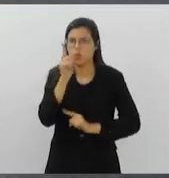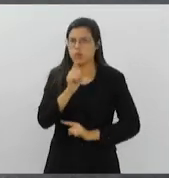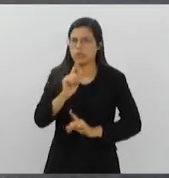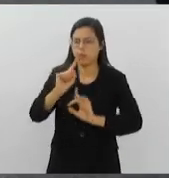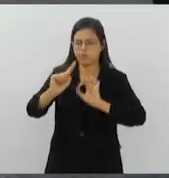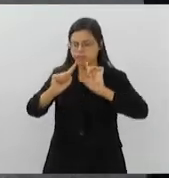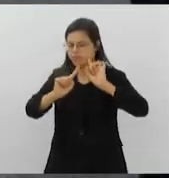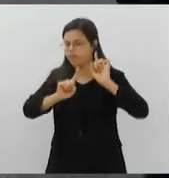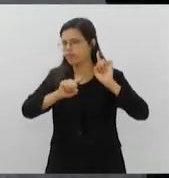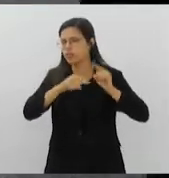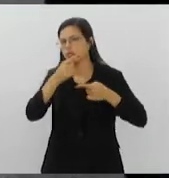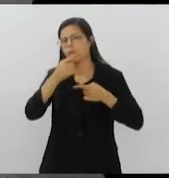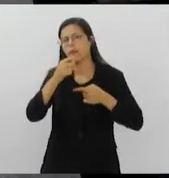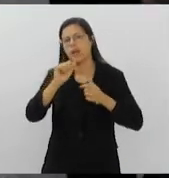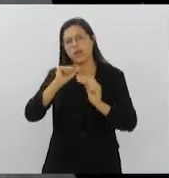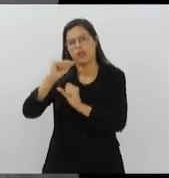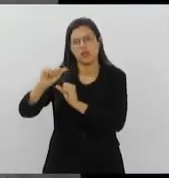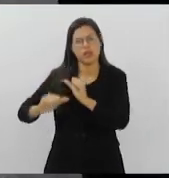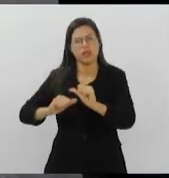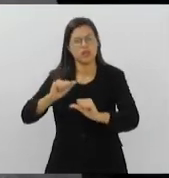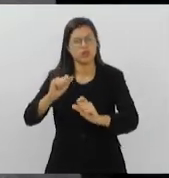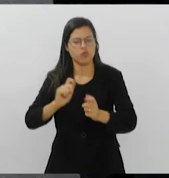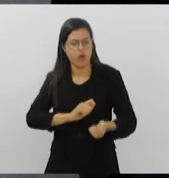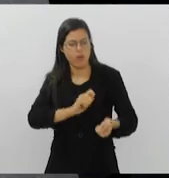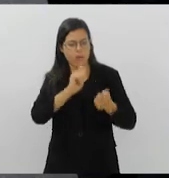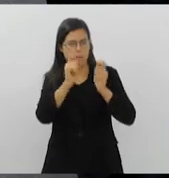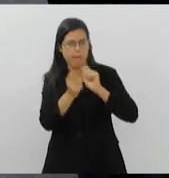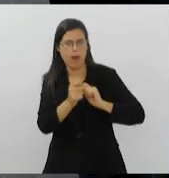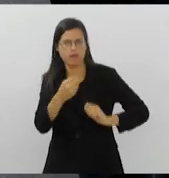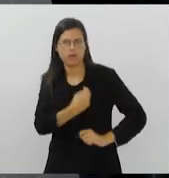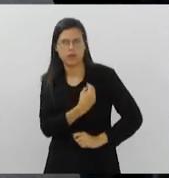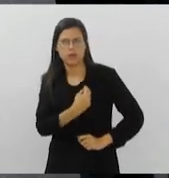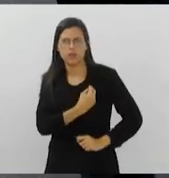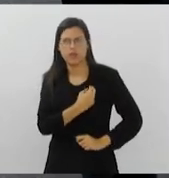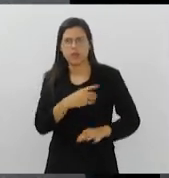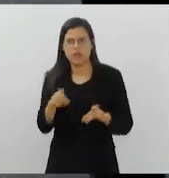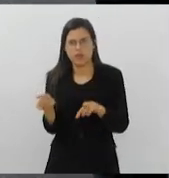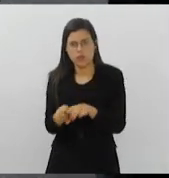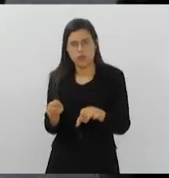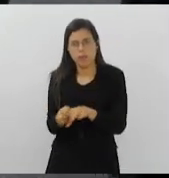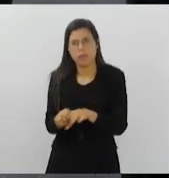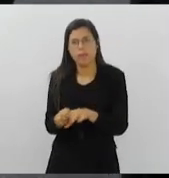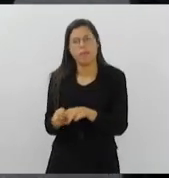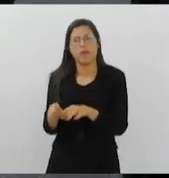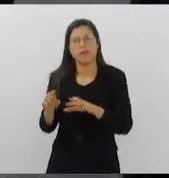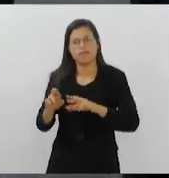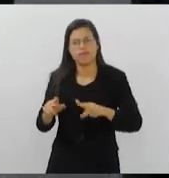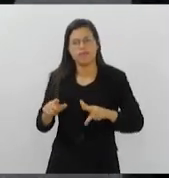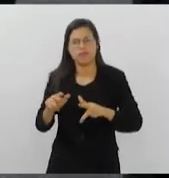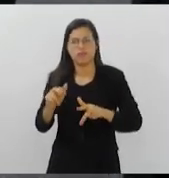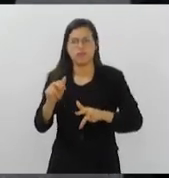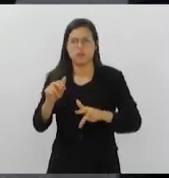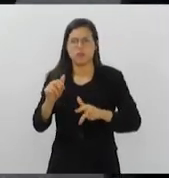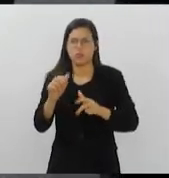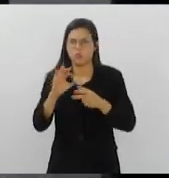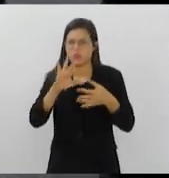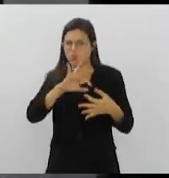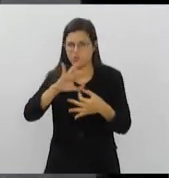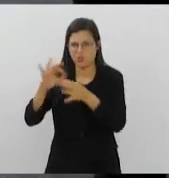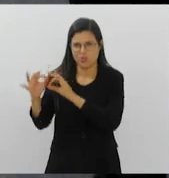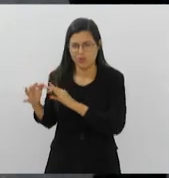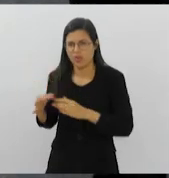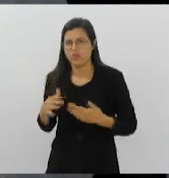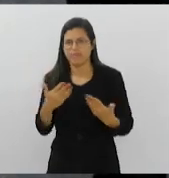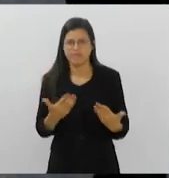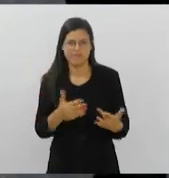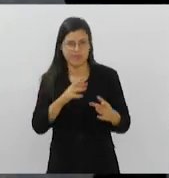superá-las e transformar a sua trajetória e transformar a participação do Brasil nos Jogos Olímpicos. Então, a Rebeca está de parabéns por